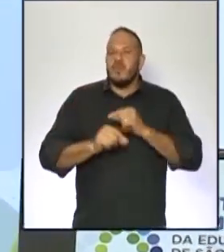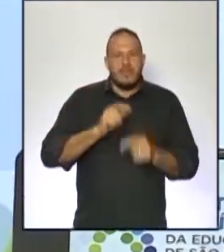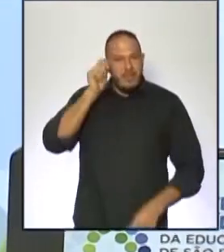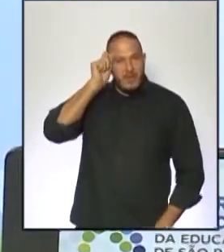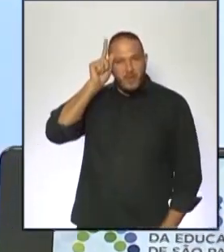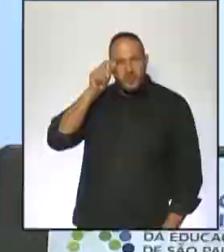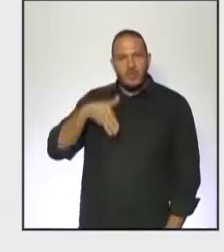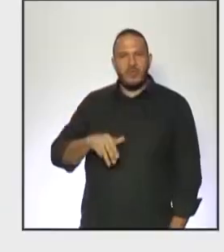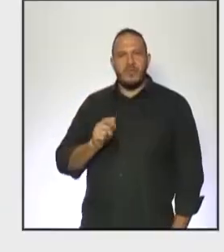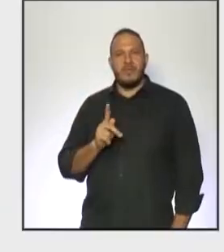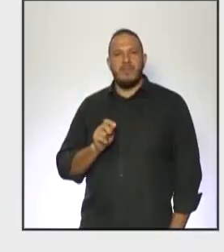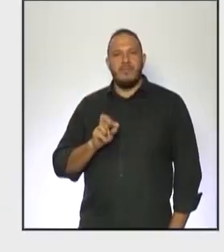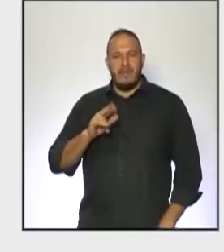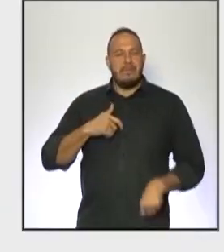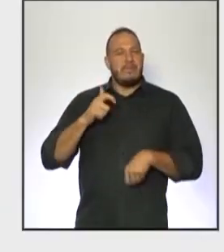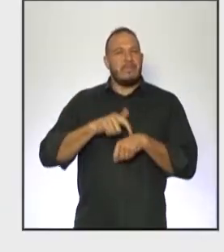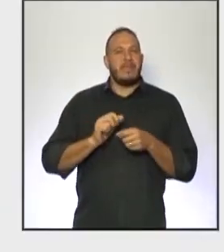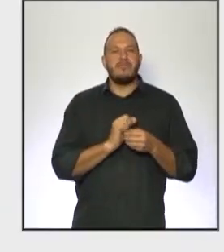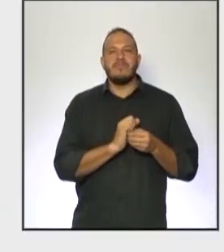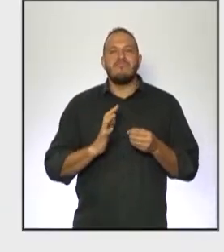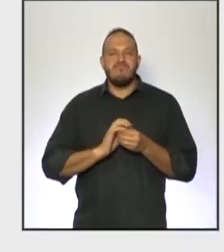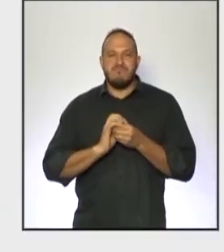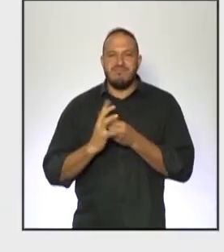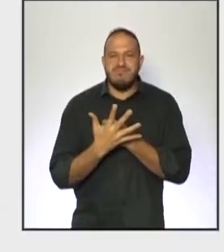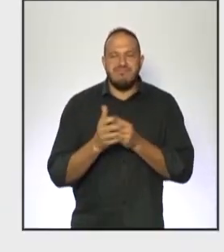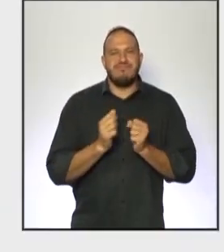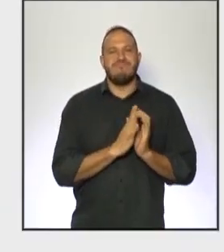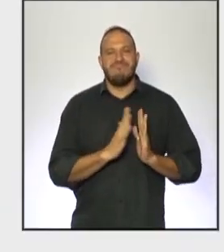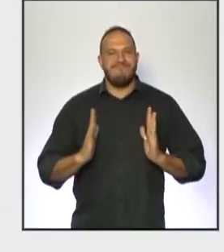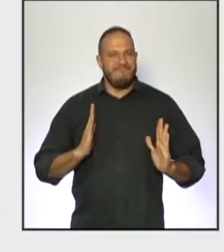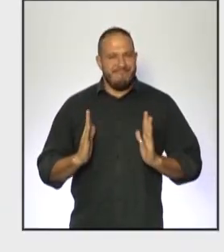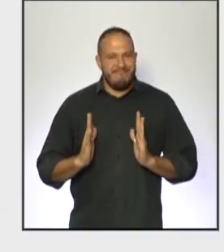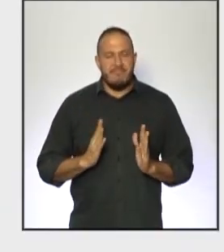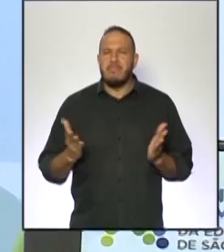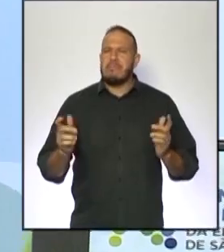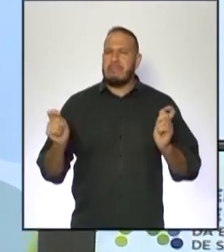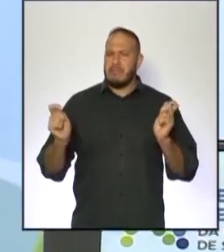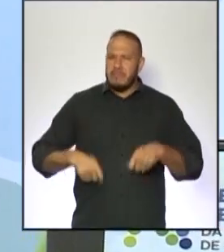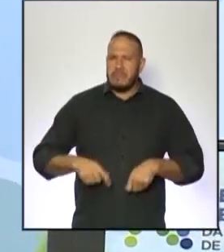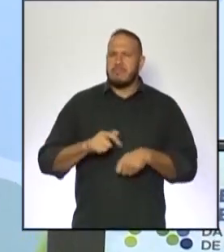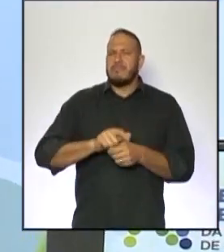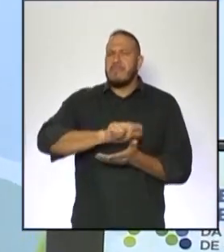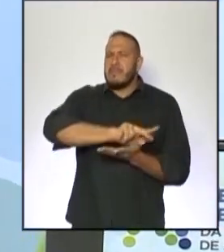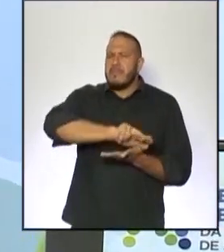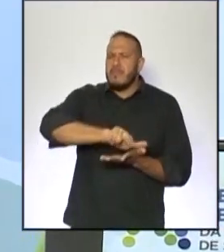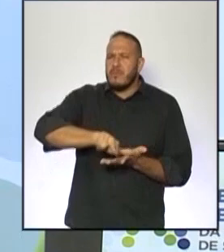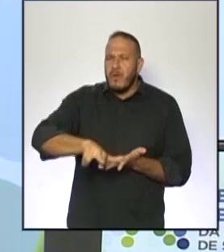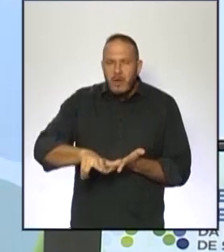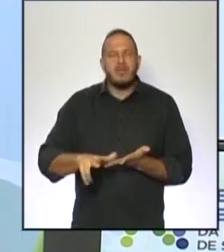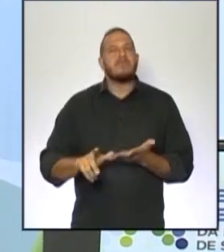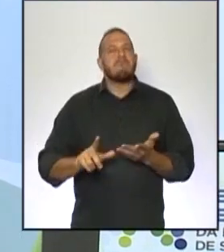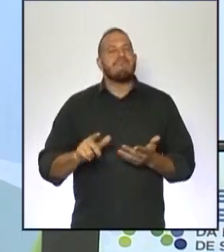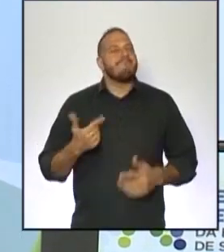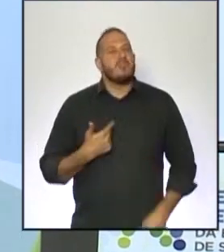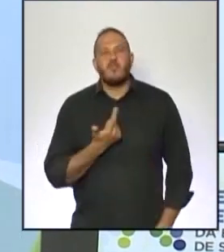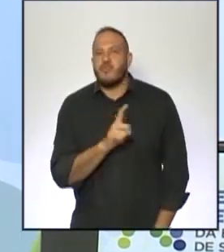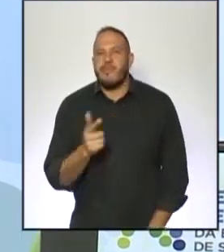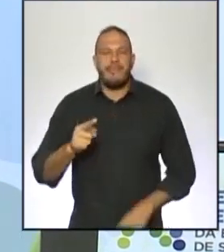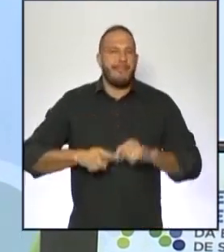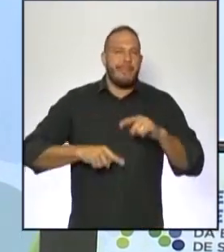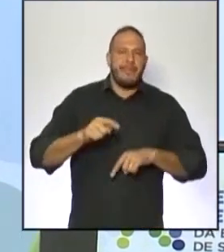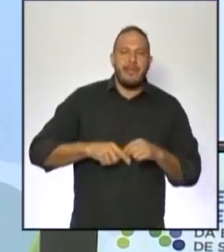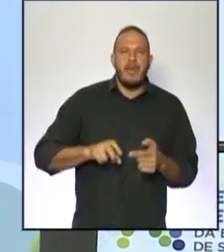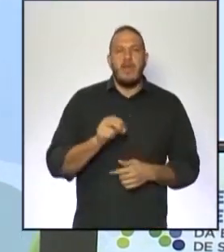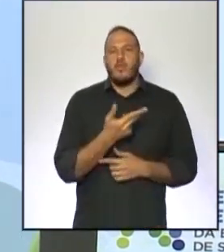maker em tempo de pandemia. É possível fazer uma série de coisas, mesmo que você não tenha materiais ou que não